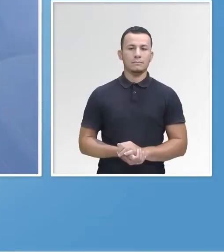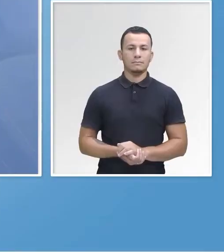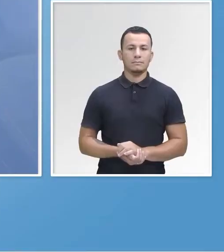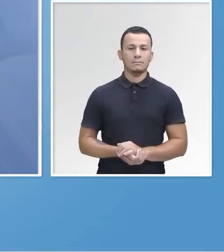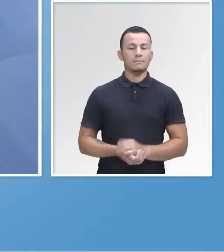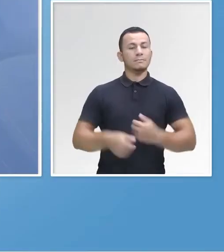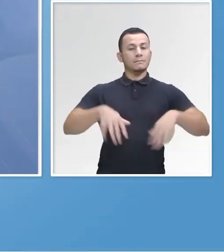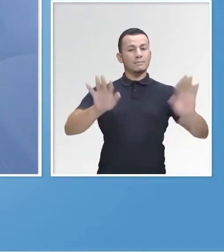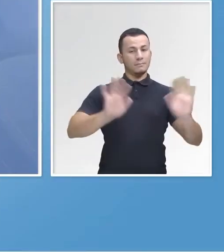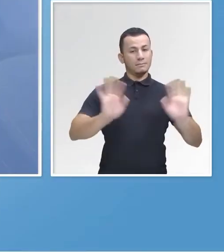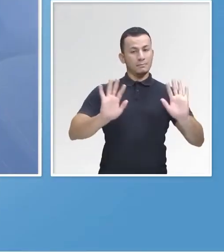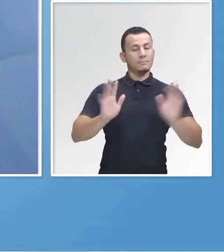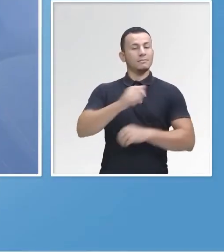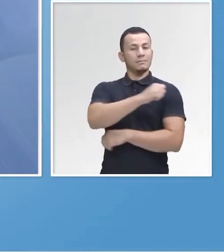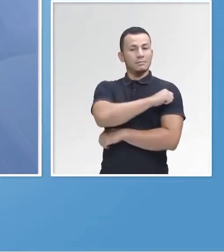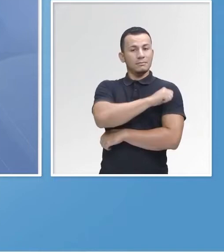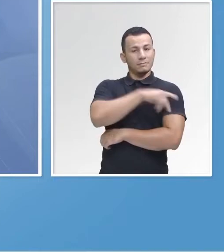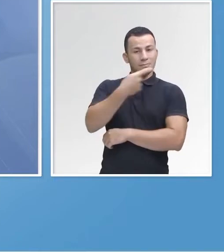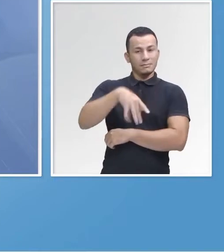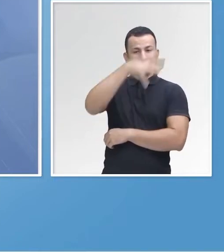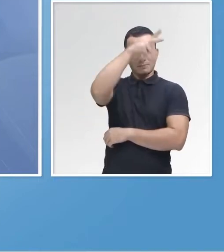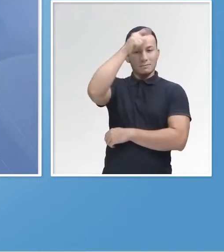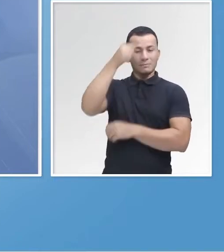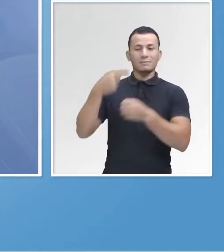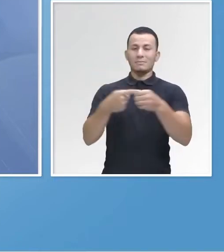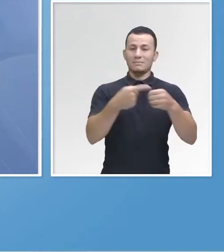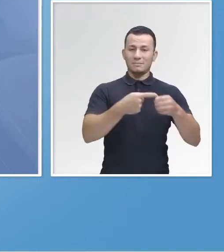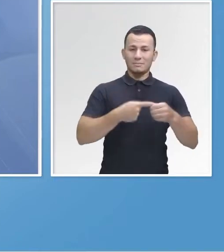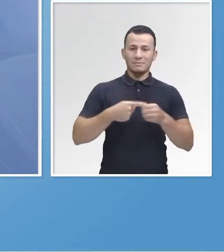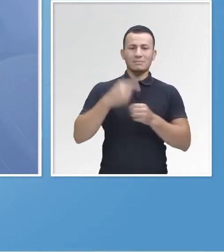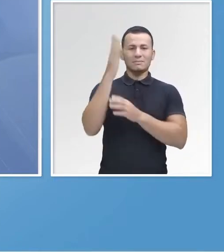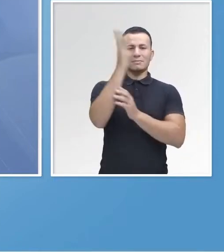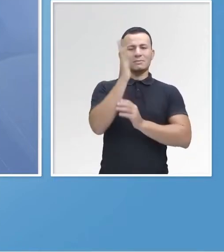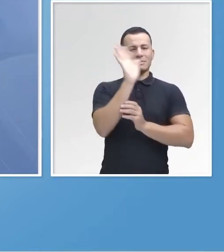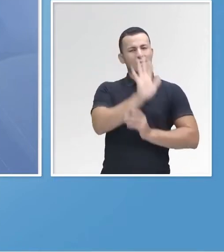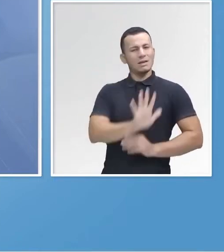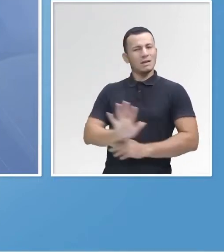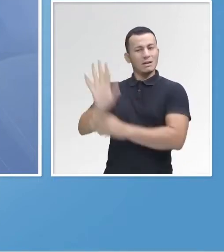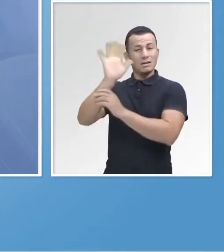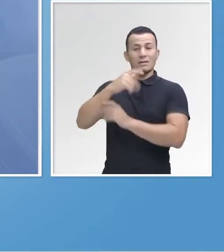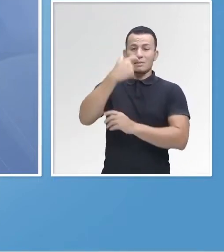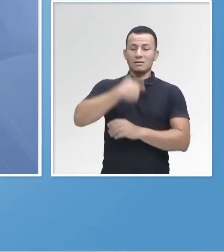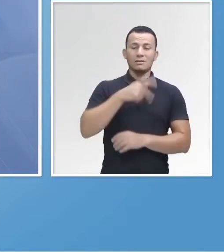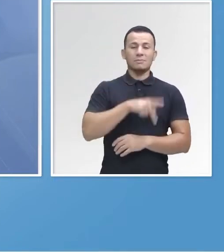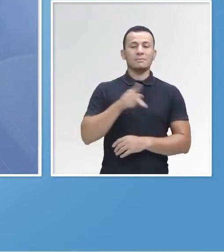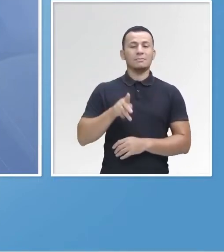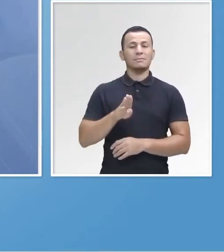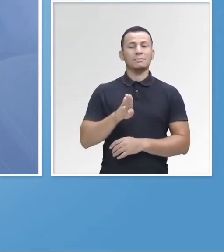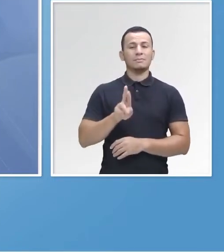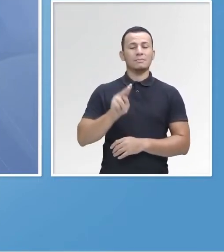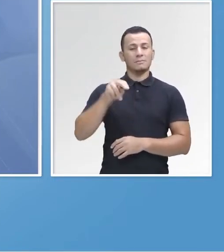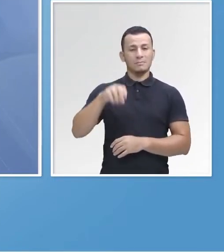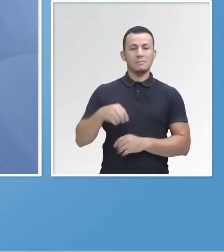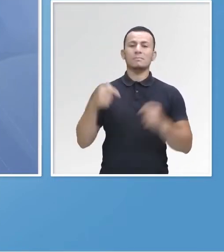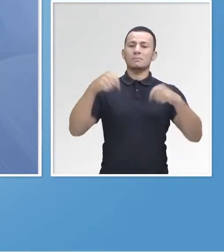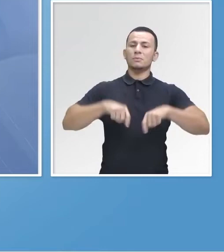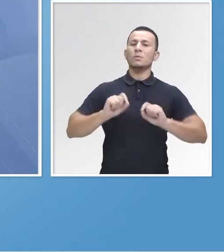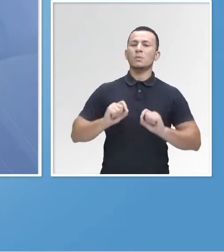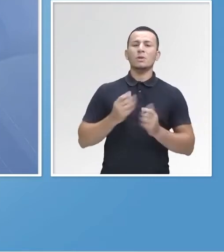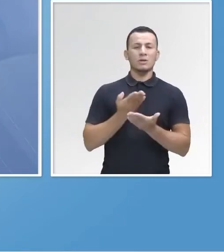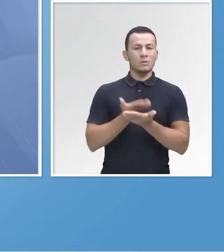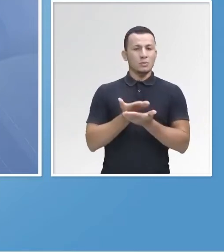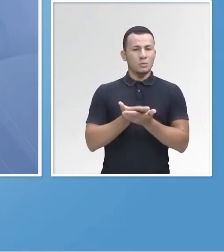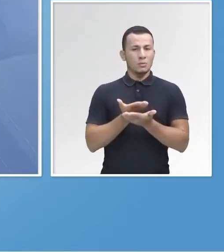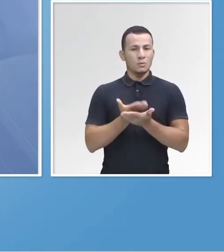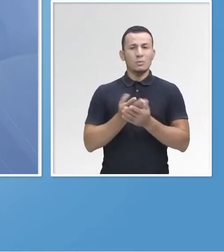o Olá meu querido aluno da capital do interior de todo o Brasil eu sou professor Bruno Taiguara e hoje estaremos aqui para